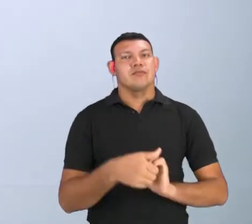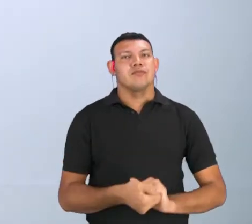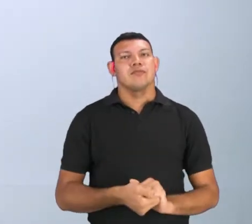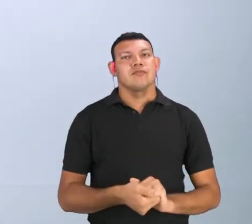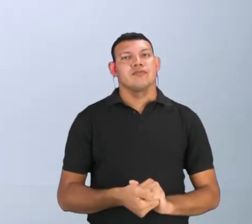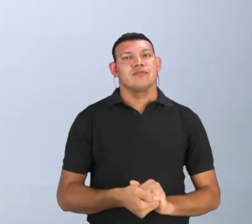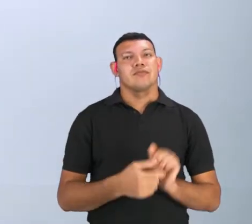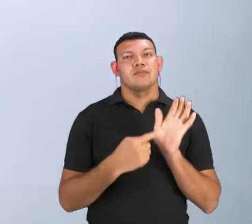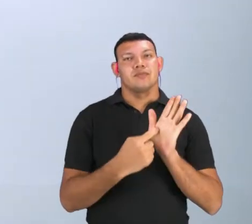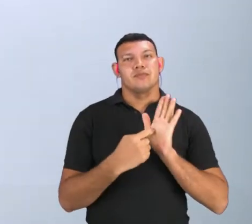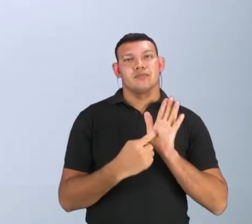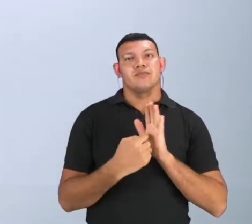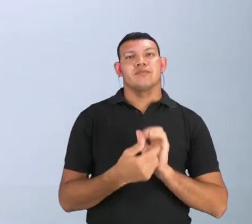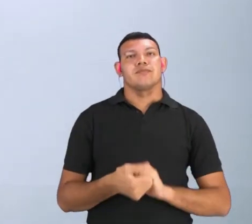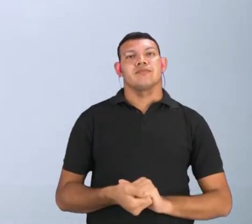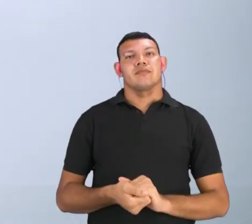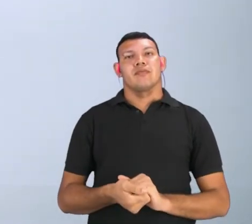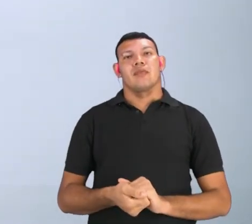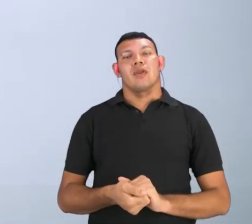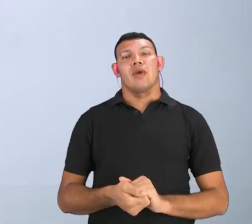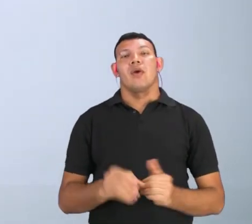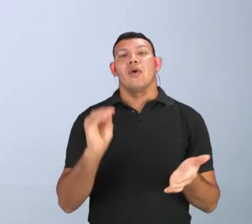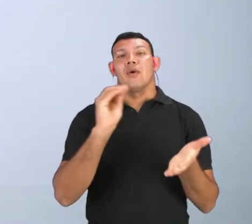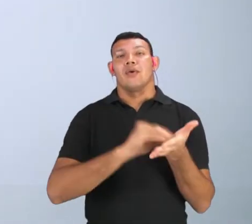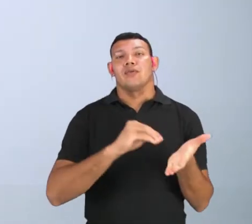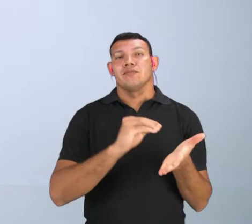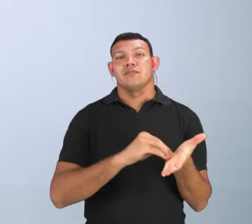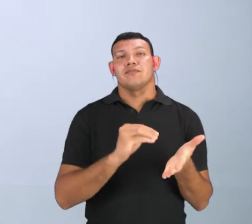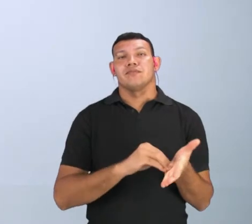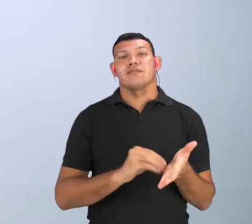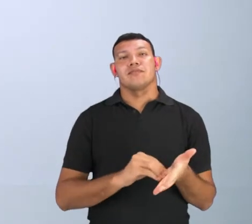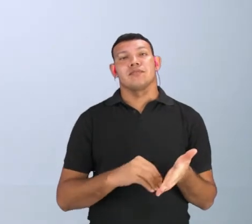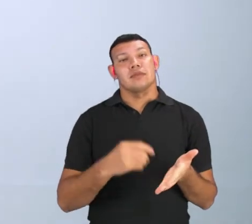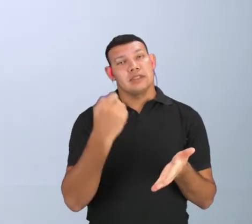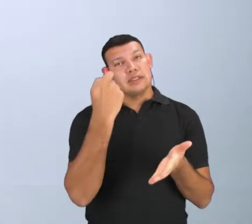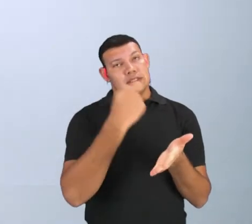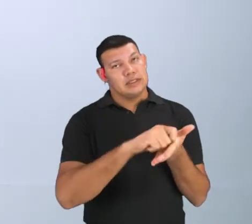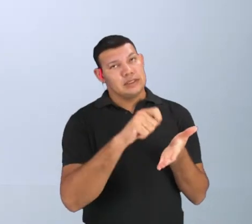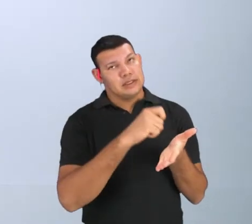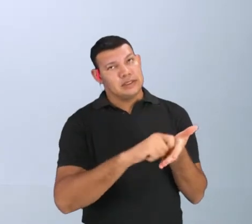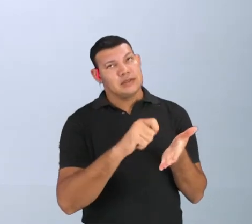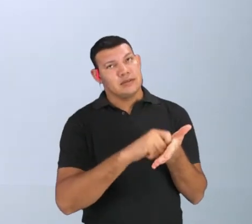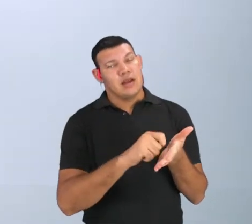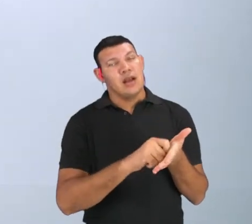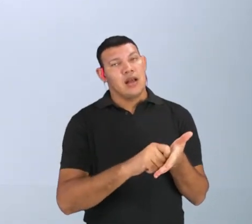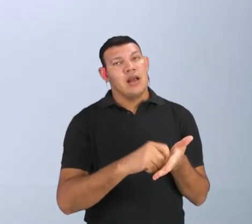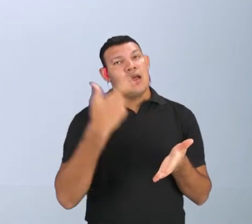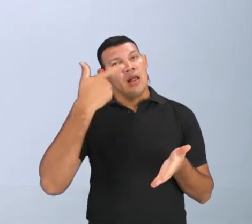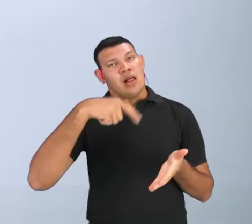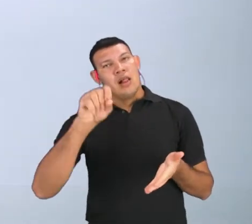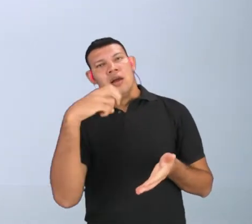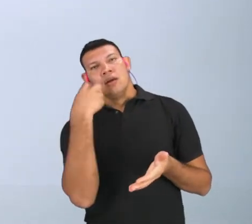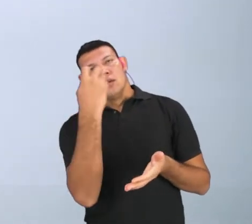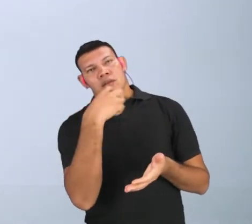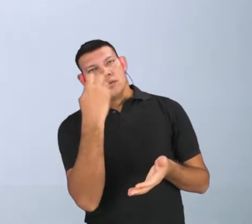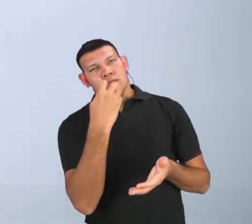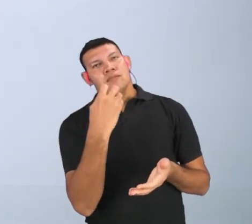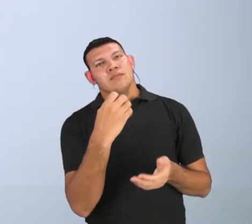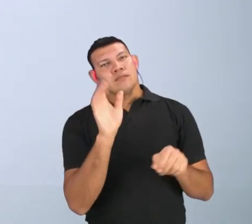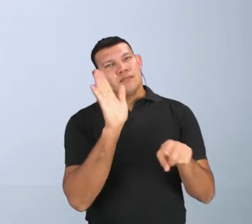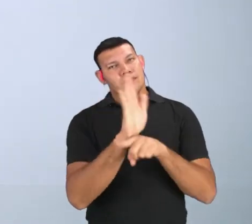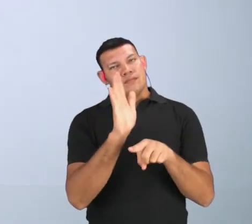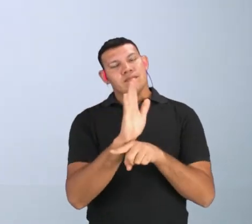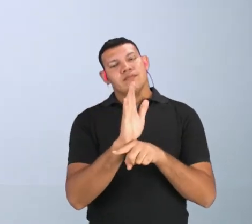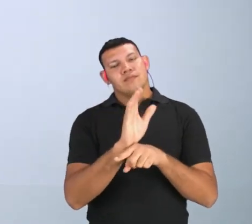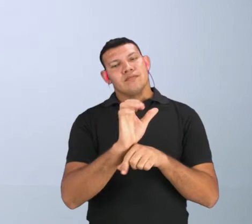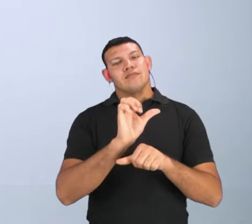na linguagem escrita, na linguagem oral tem. Mas algumas coisas que a linguagem oral não tem, a escrita tem.